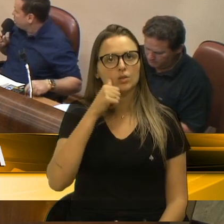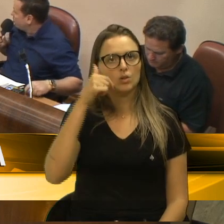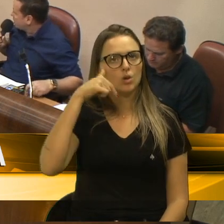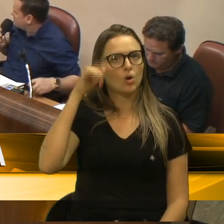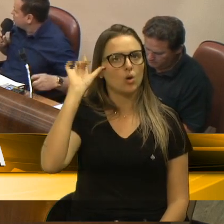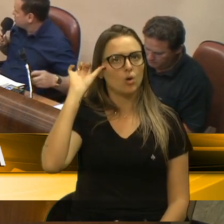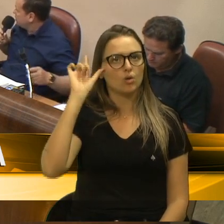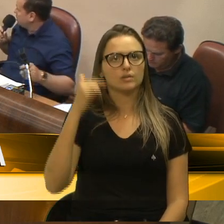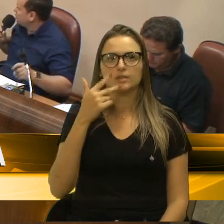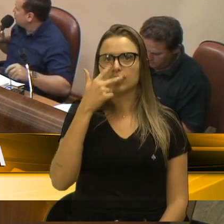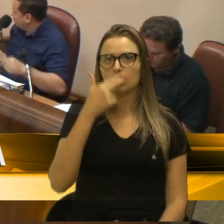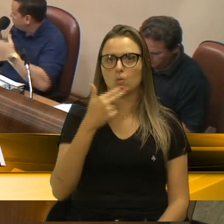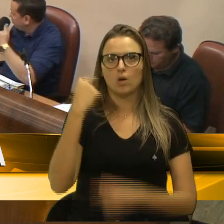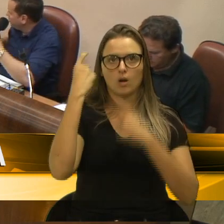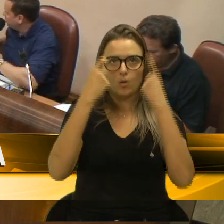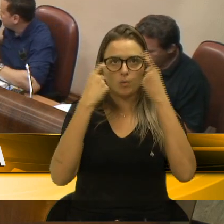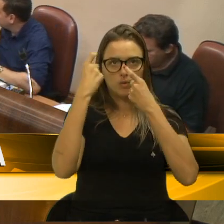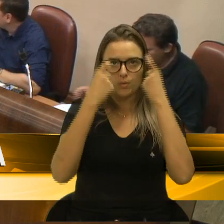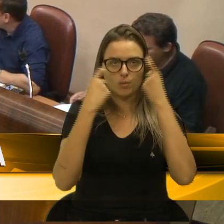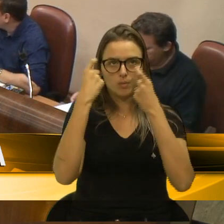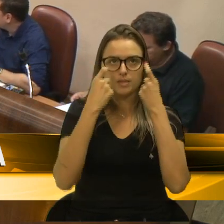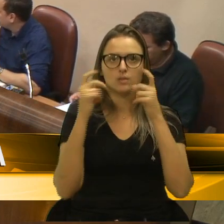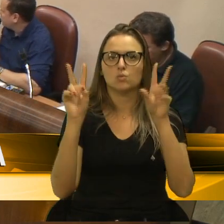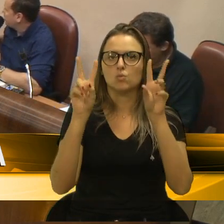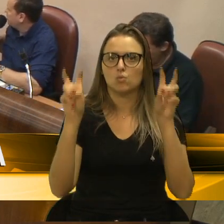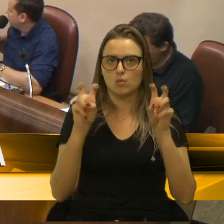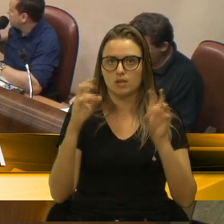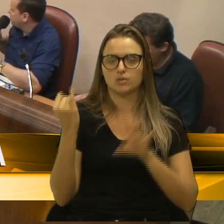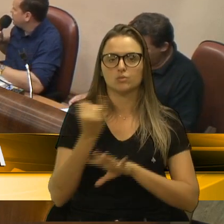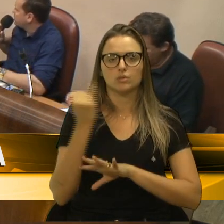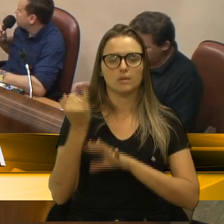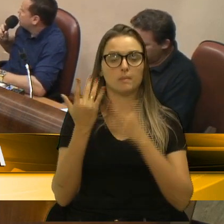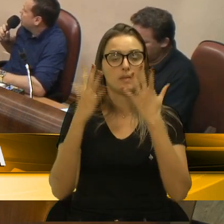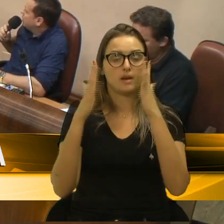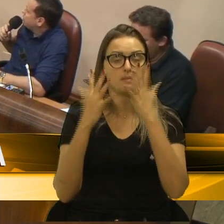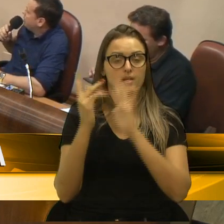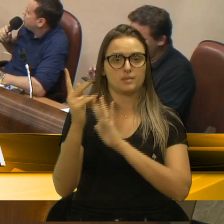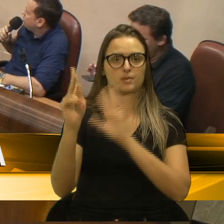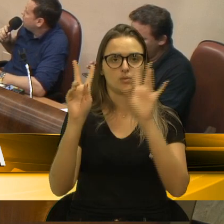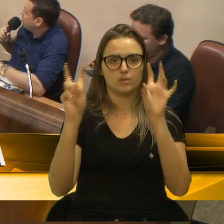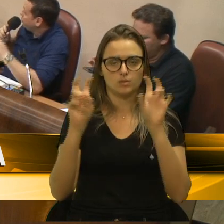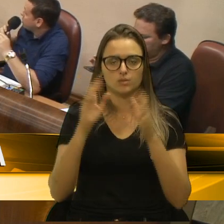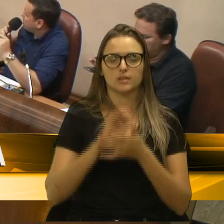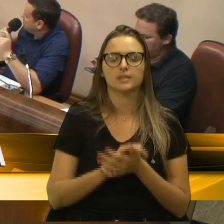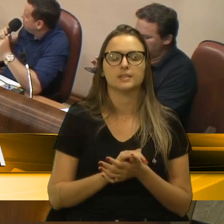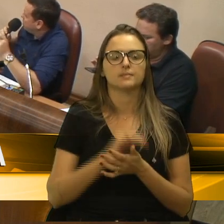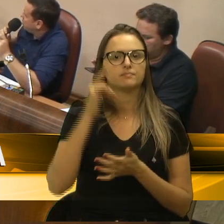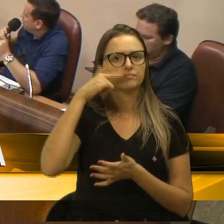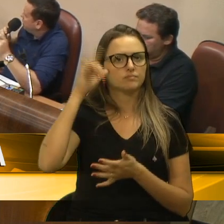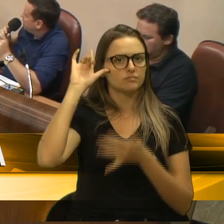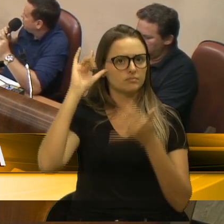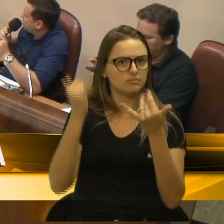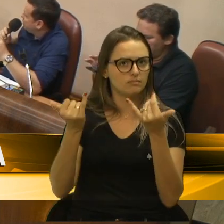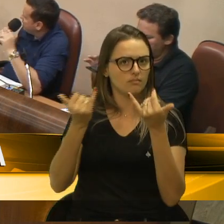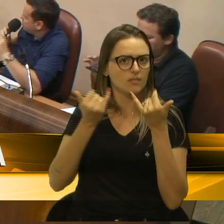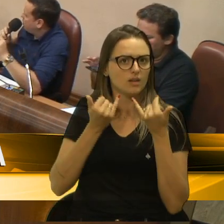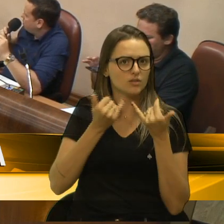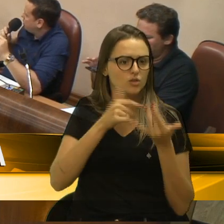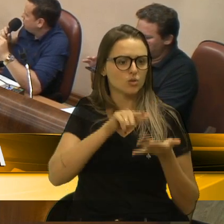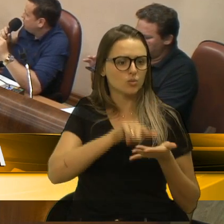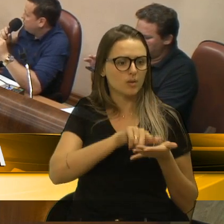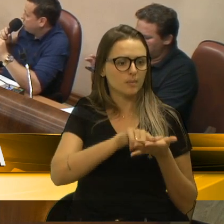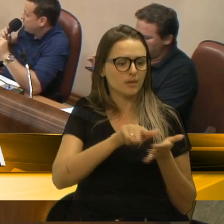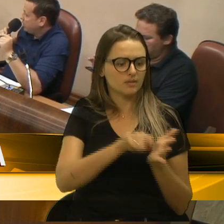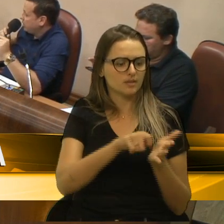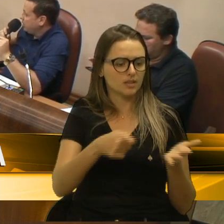mesma preocupação da senhora, até um tema muito importante, até parabenizo por isso, e a gente, quando ficou sabendo desse bilhete, na mesma